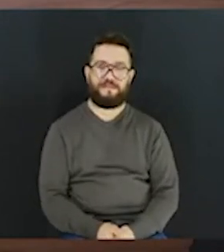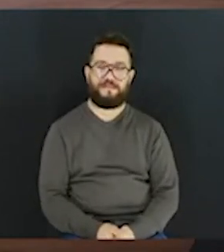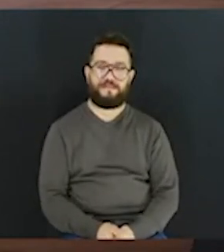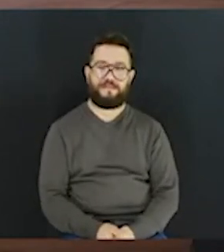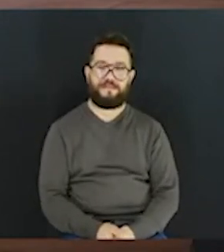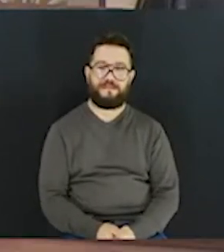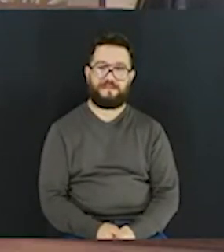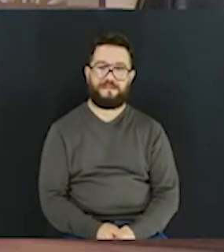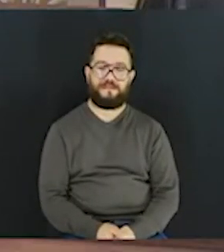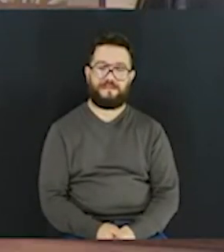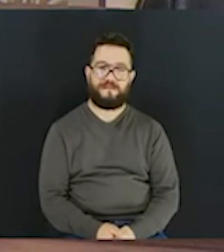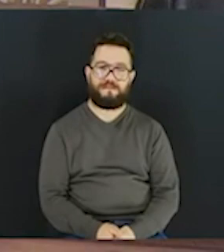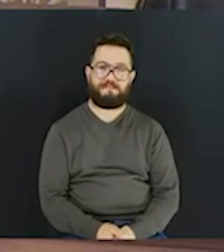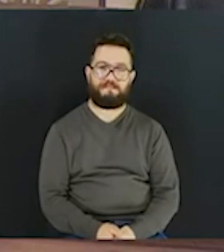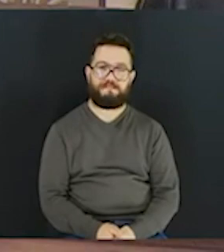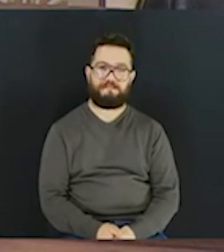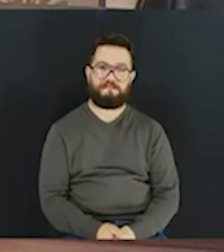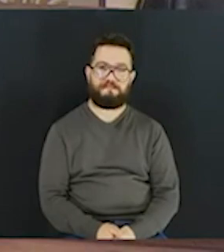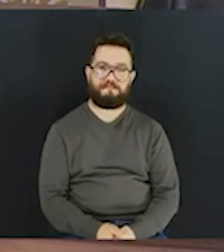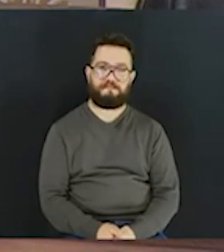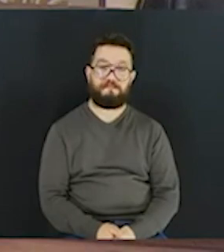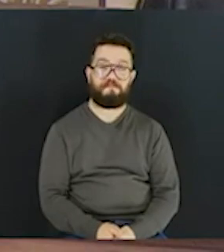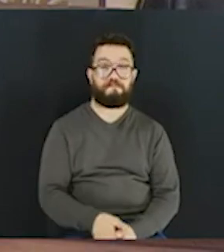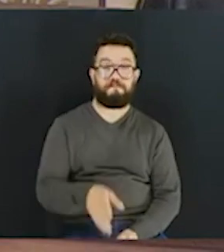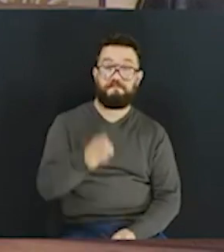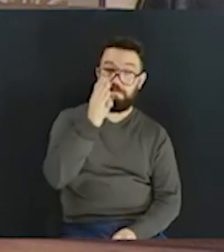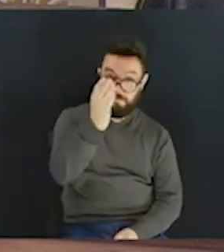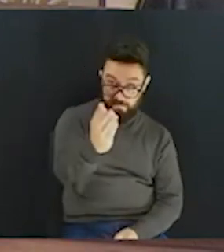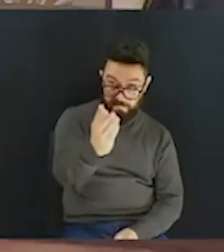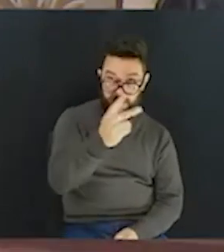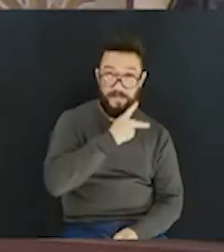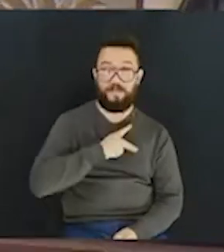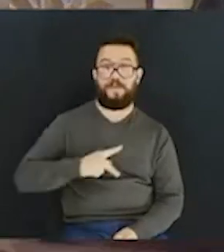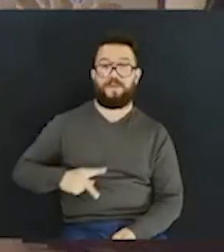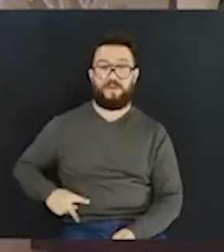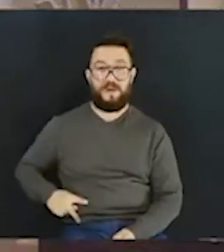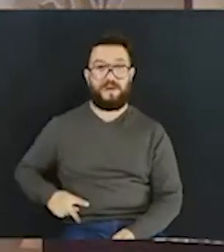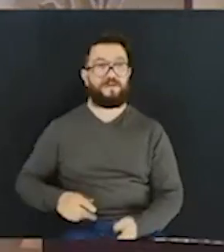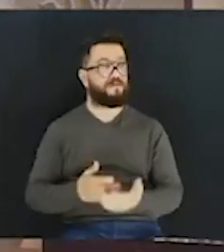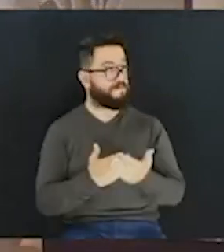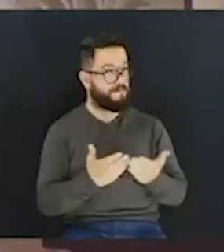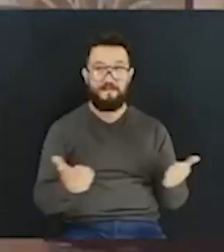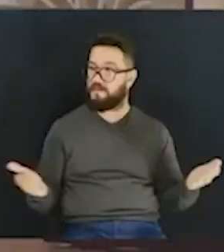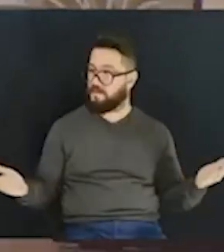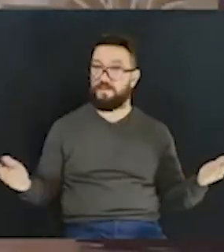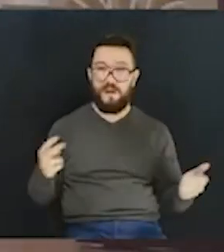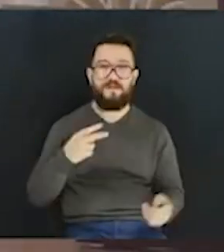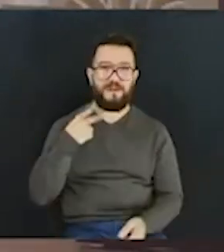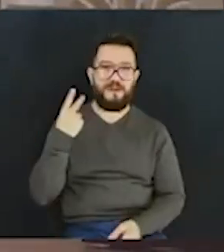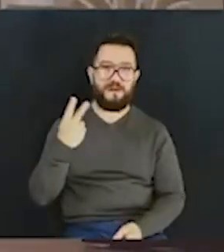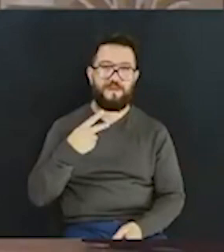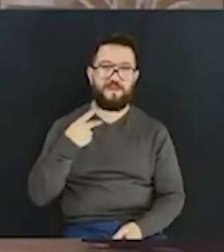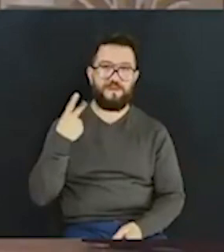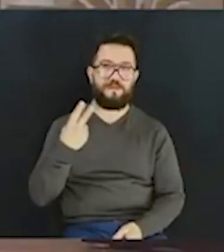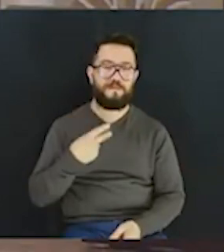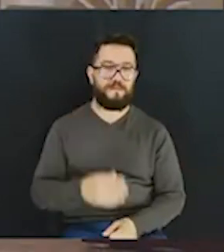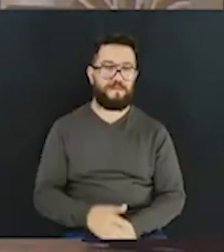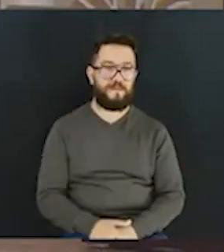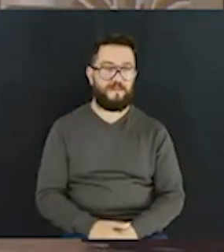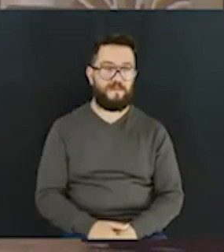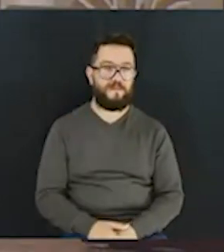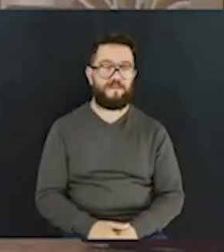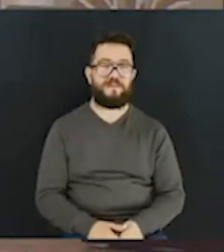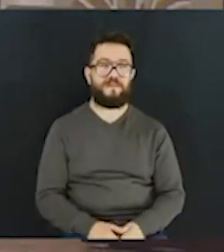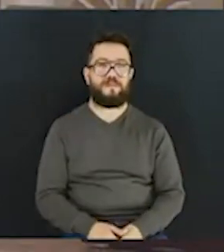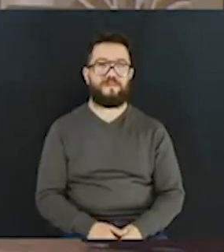Senhor presidente, vereadores e vereadoras, eu inicialmente gostaria de saudar